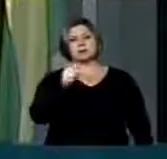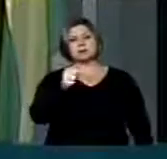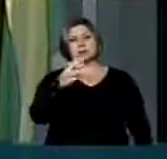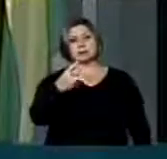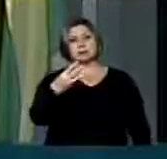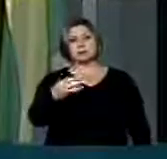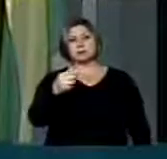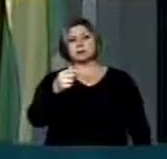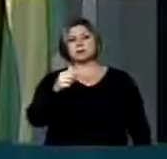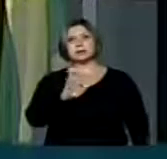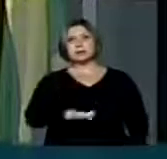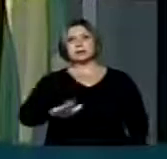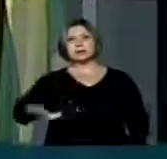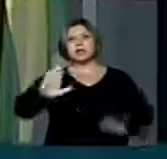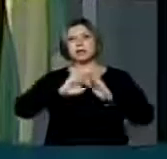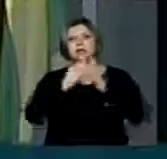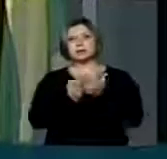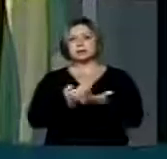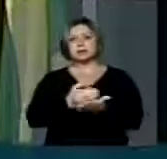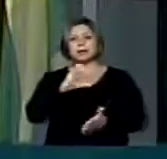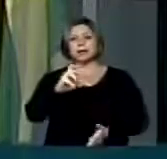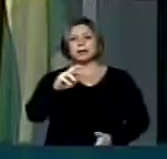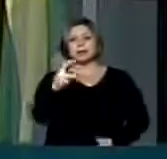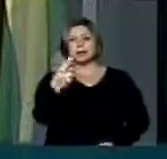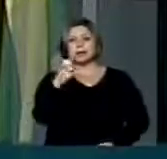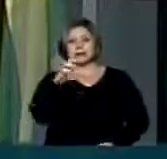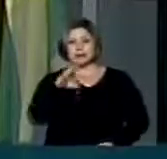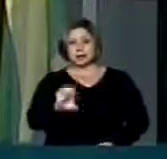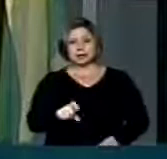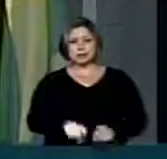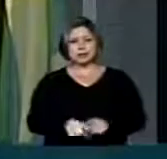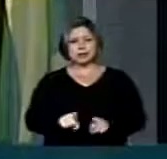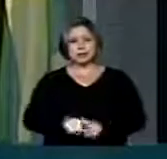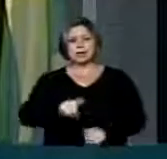5.682 creches e pré-escola, deixar de fazer